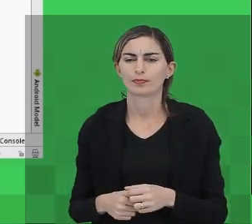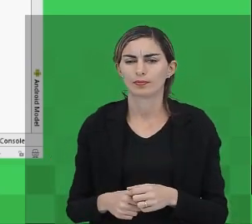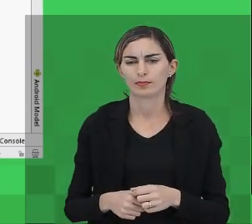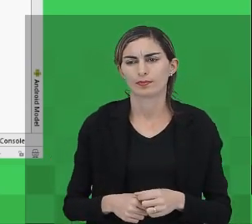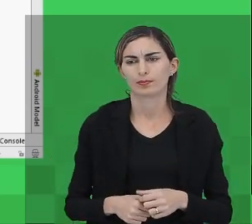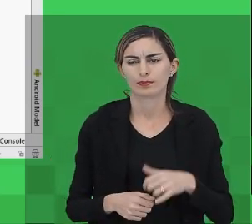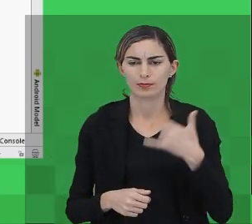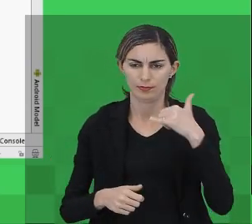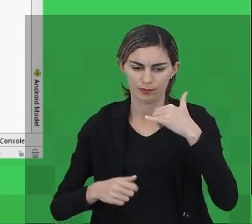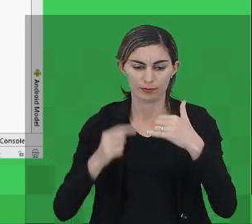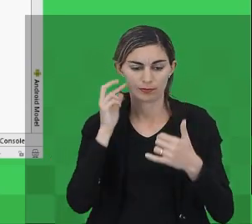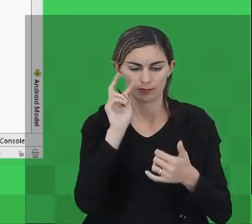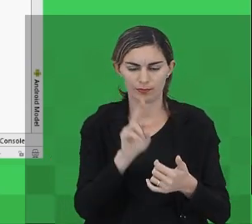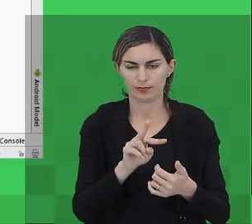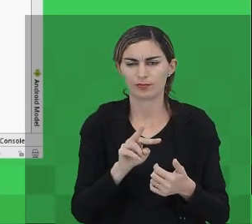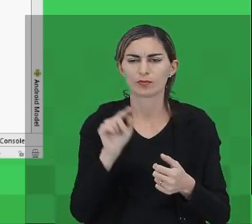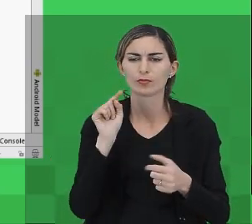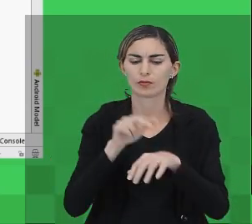um aparelho.